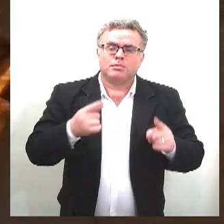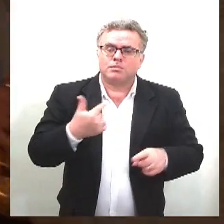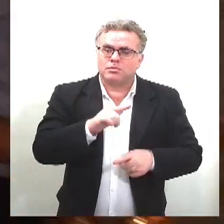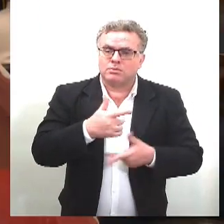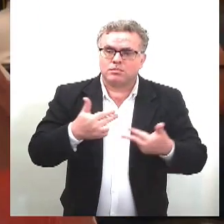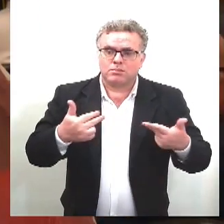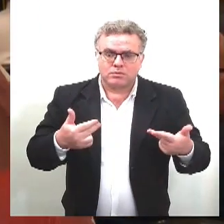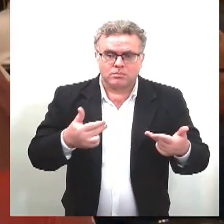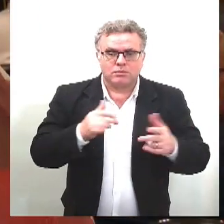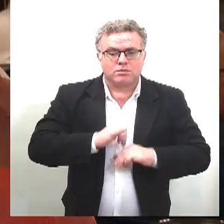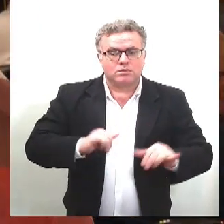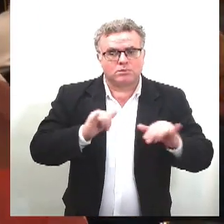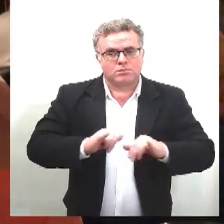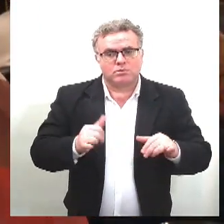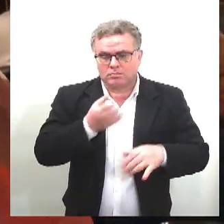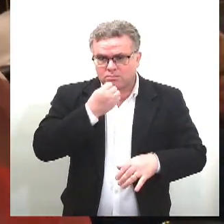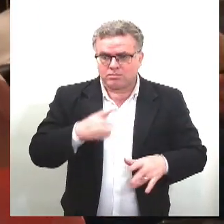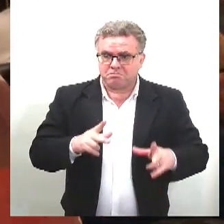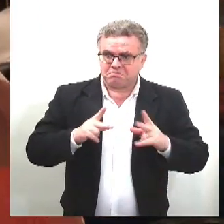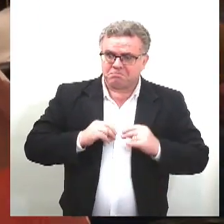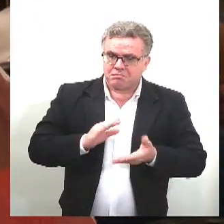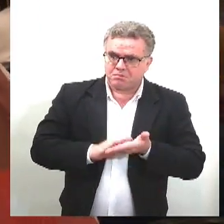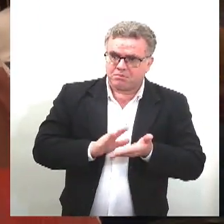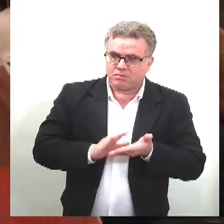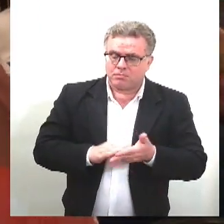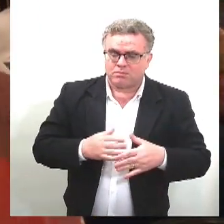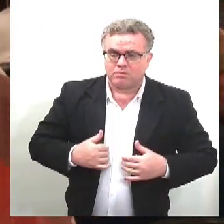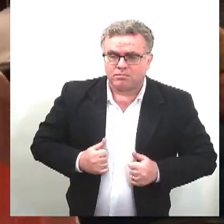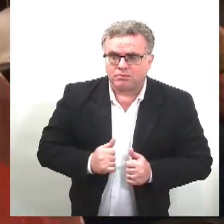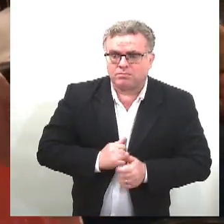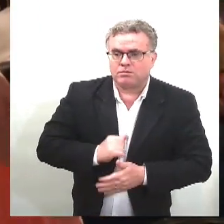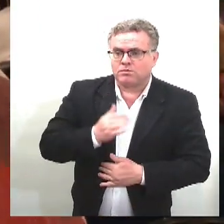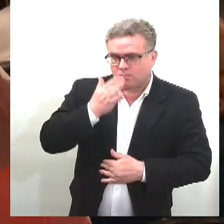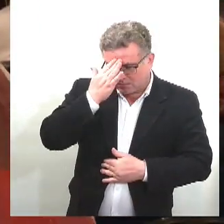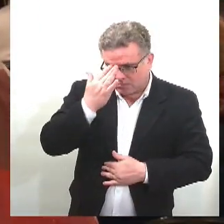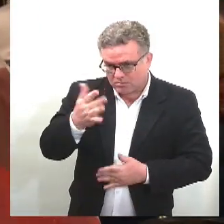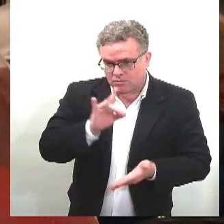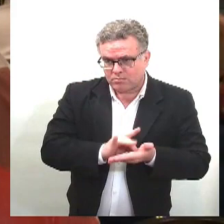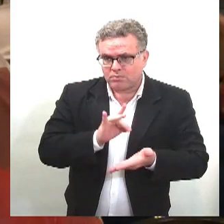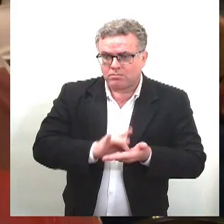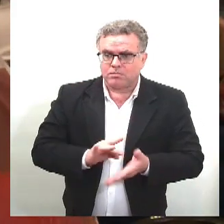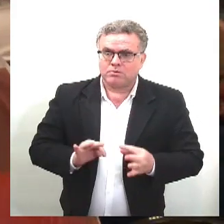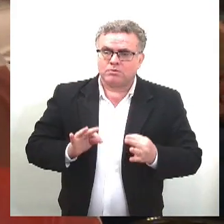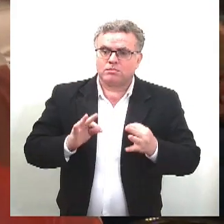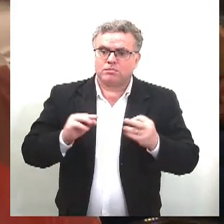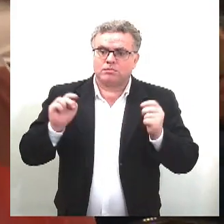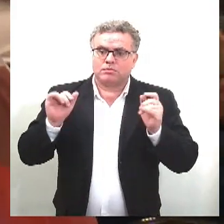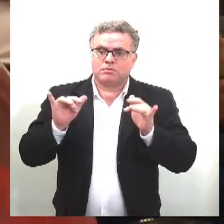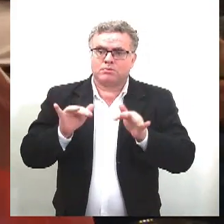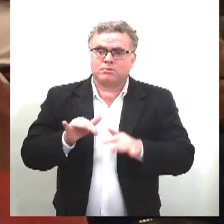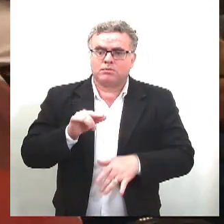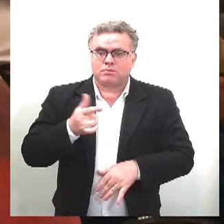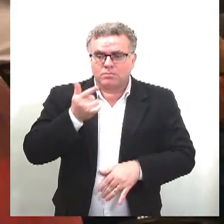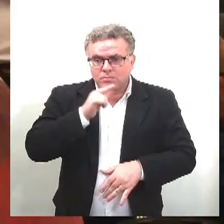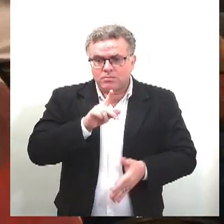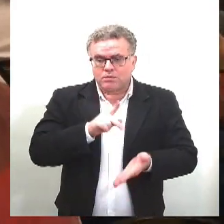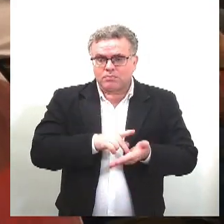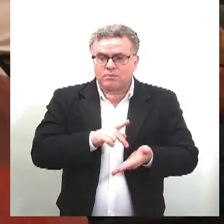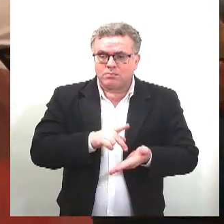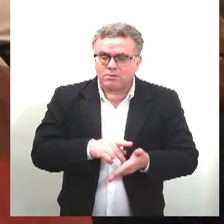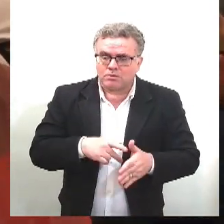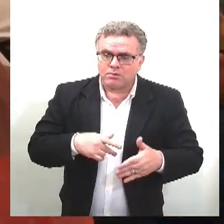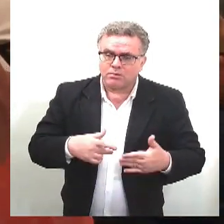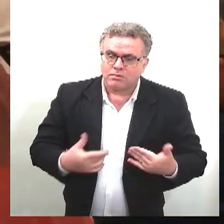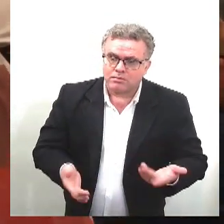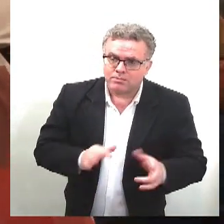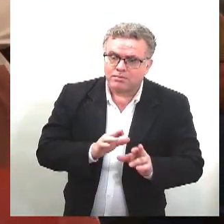muito merecido. Eu quero assim agradecer de coração a todos que estão aqui hoje para ser homenageado. E não seria diferente da nossa